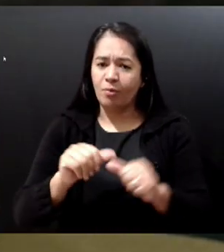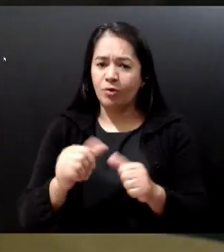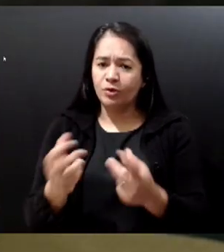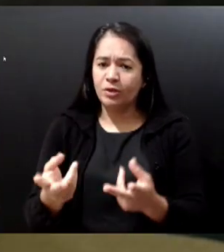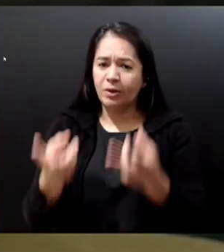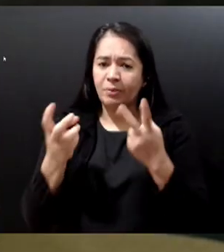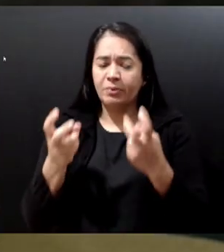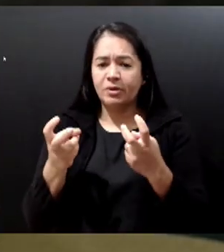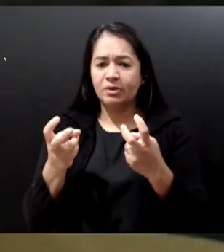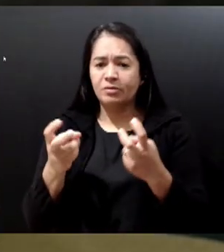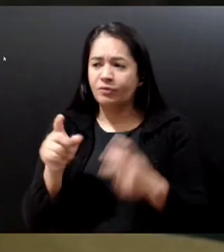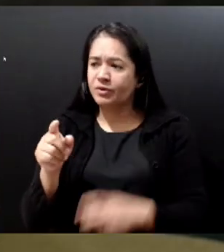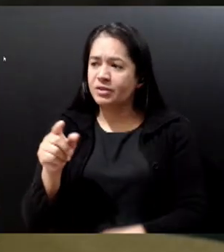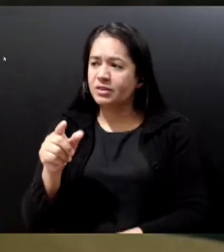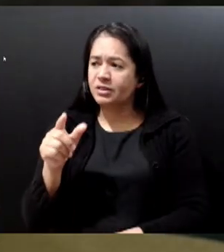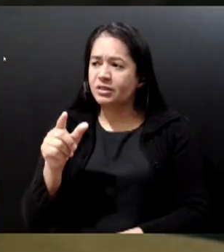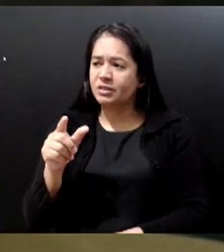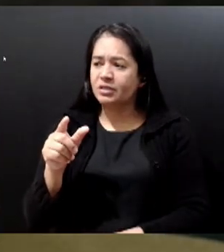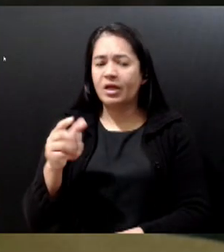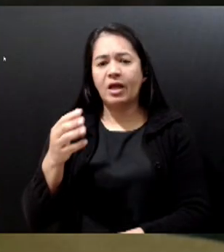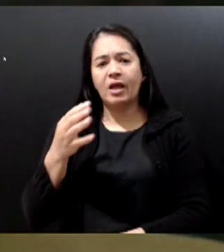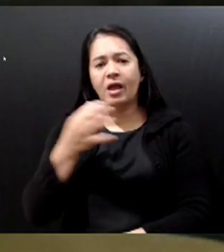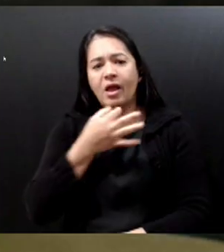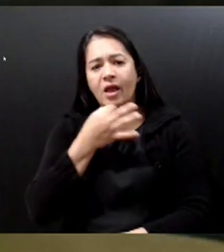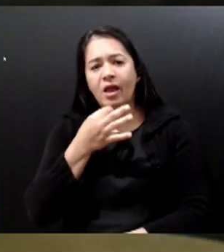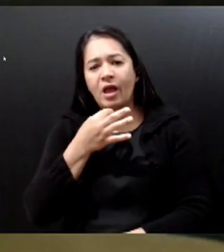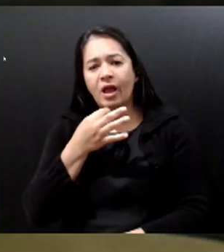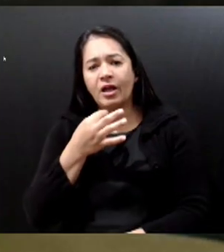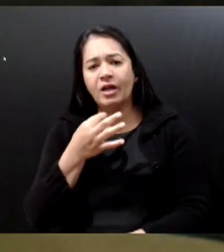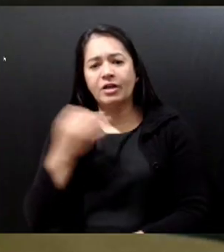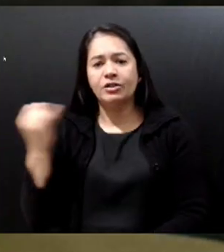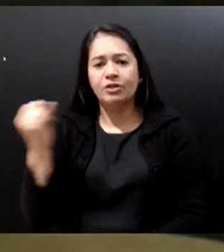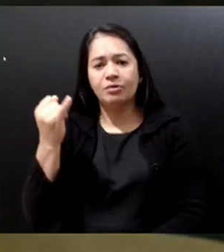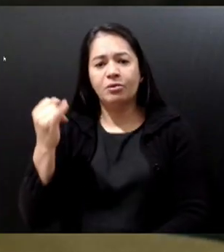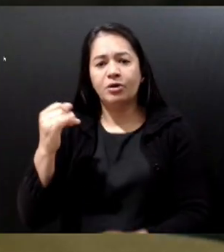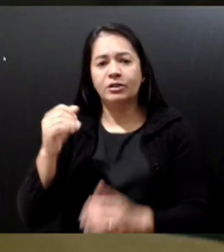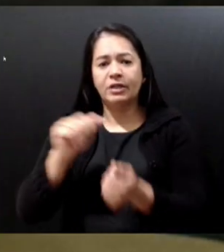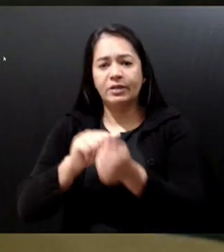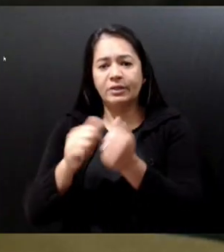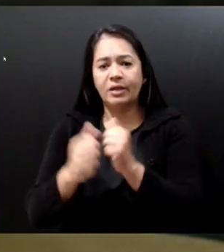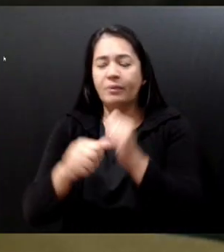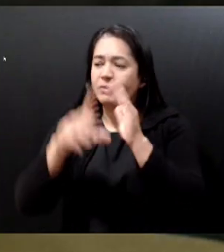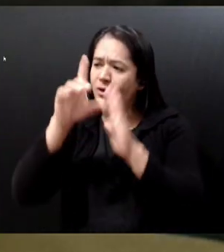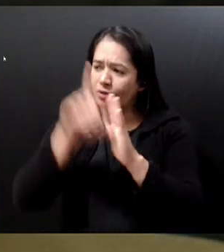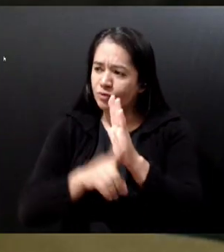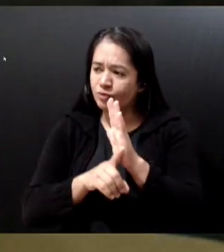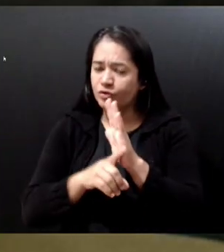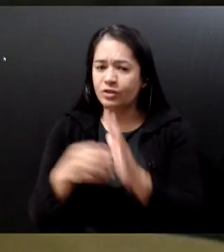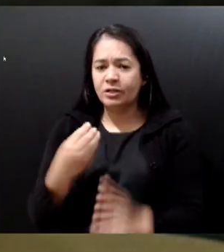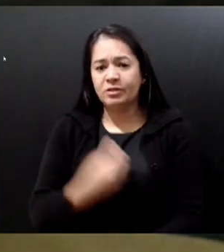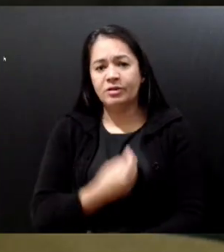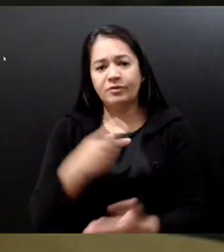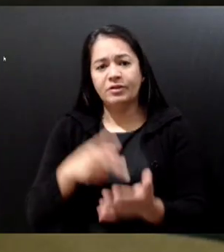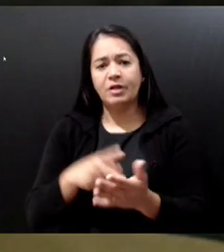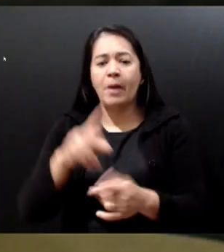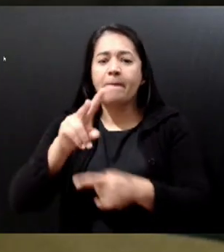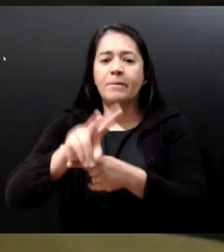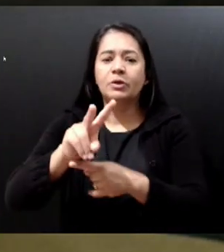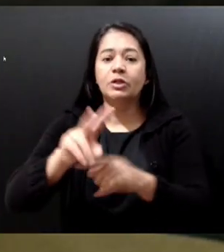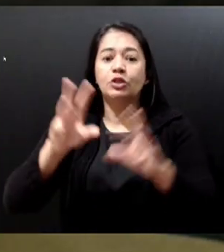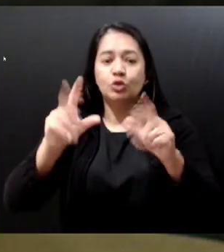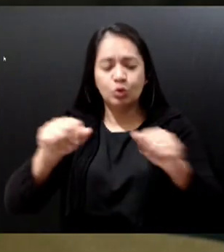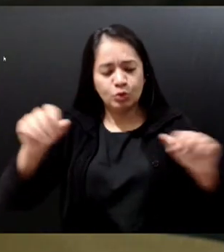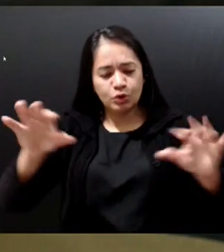passo importante para adequar o direito à vida real, protegendo aí todos os vínculos afetivos que